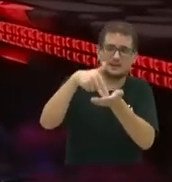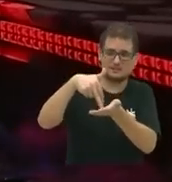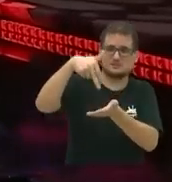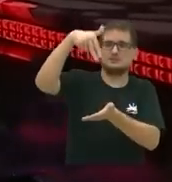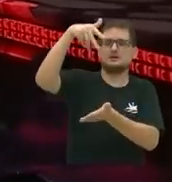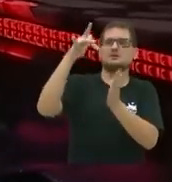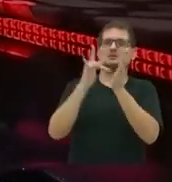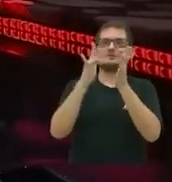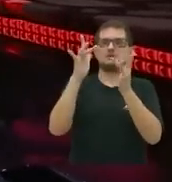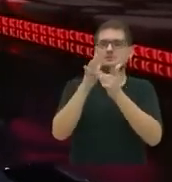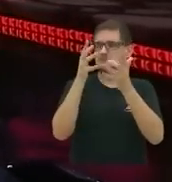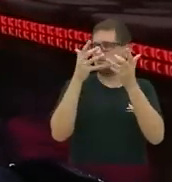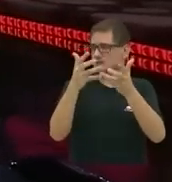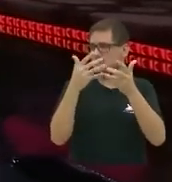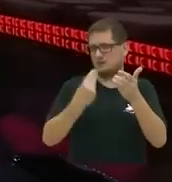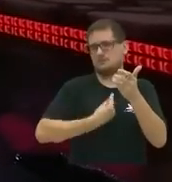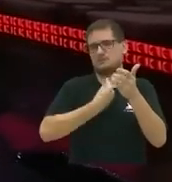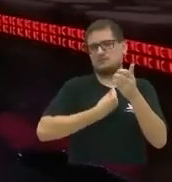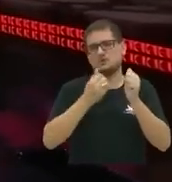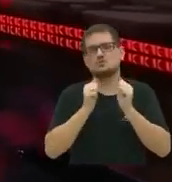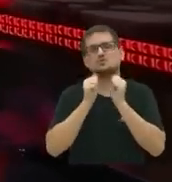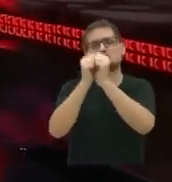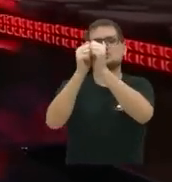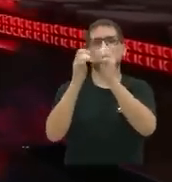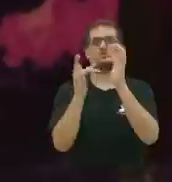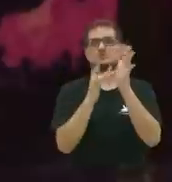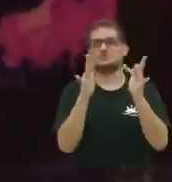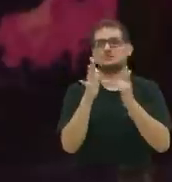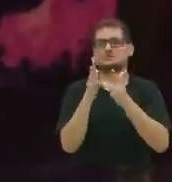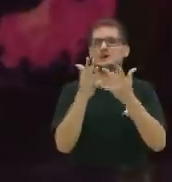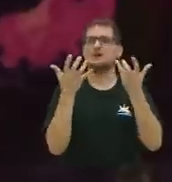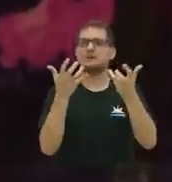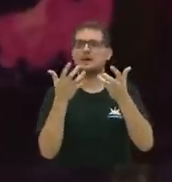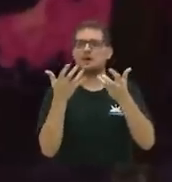Contigo quero viver, contigo quero